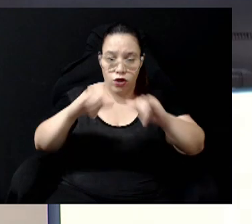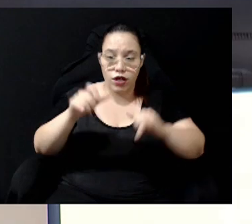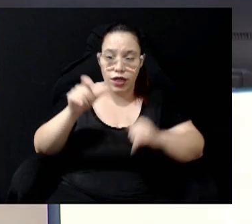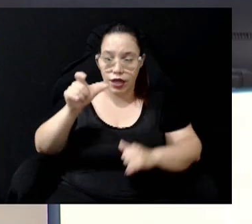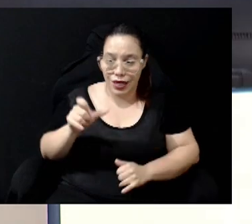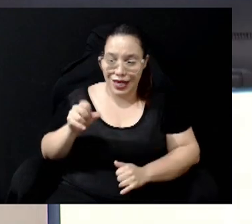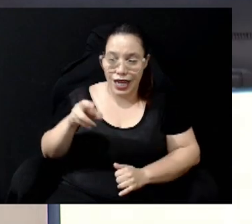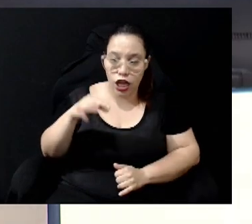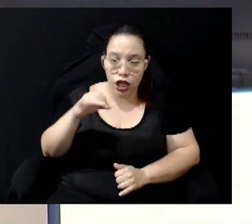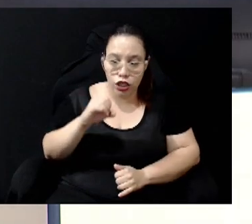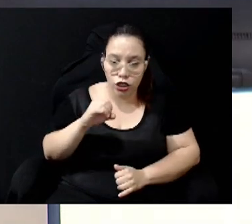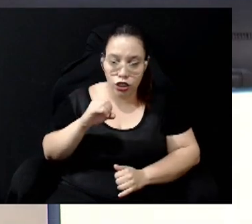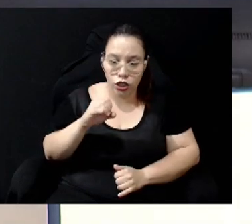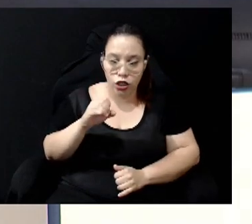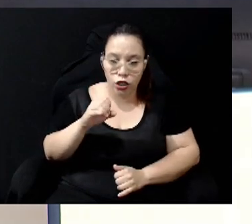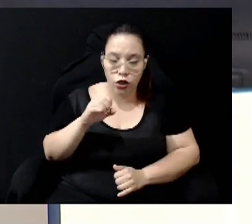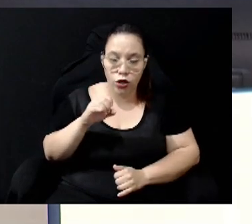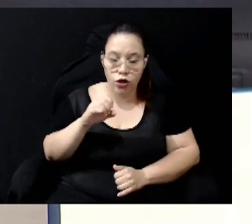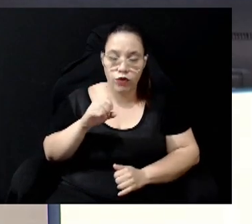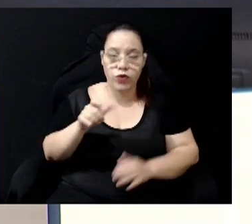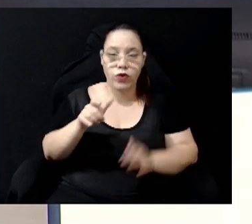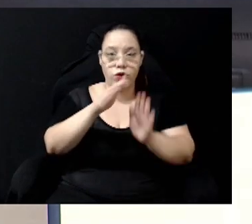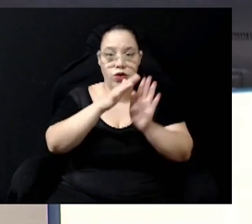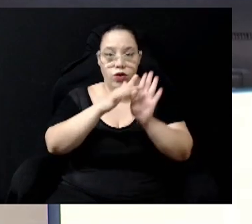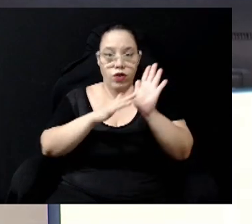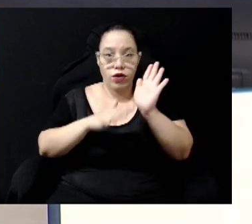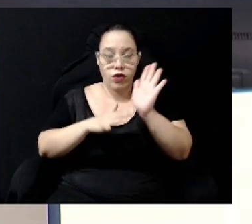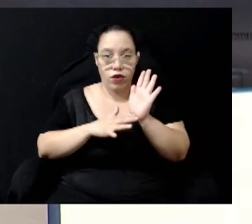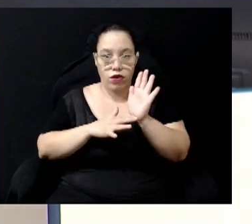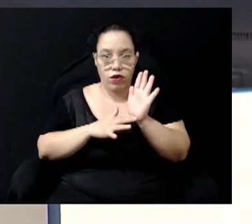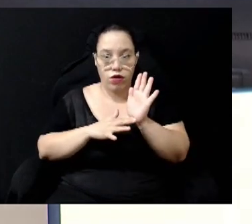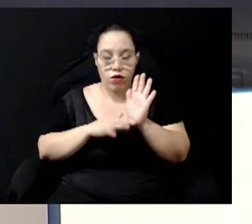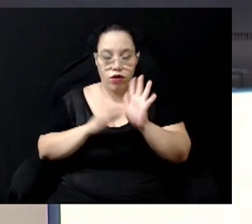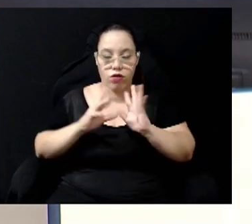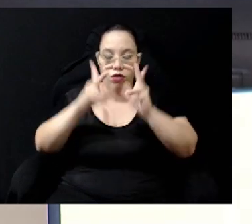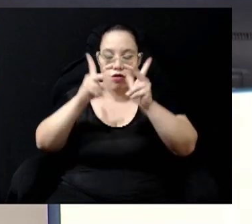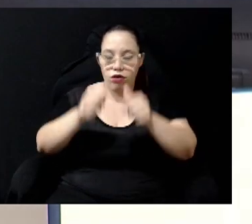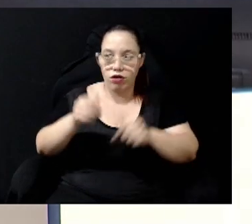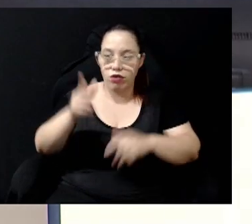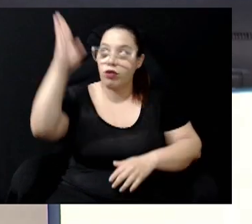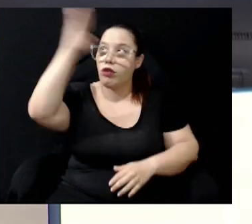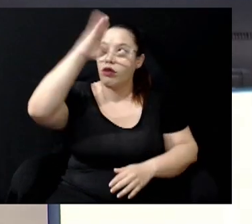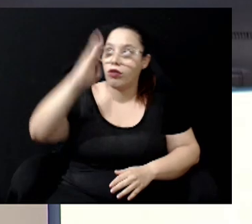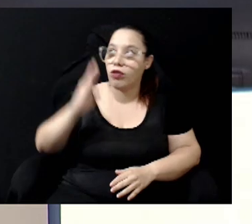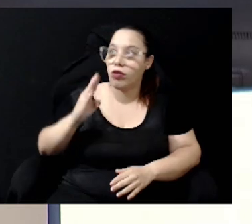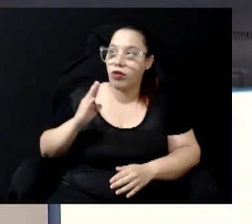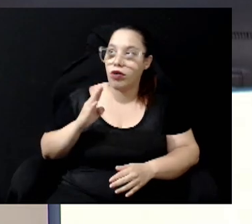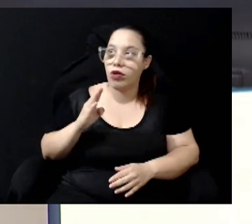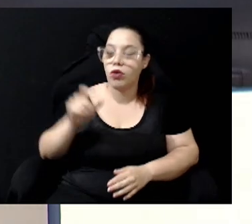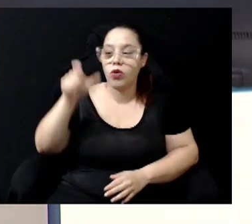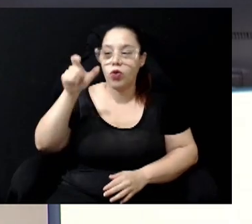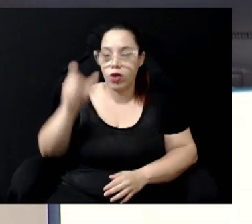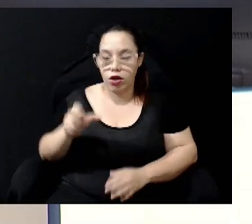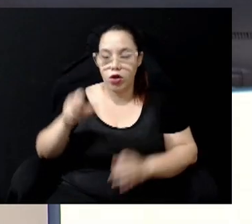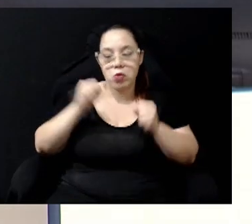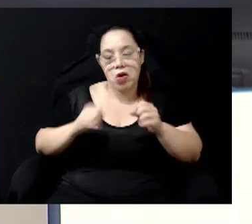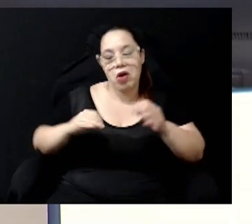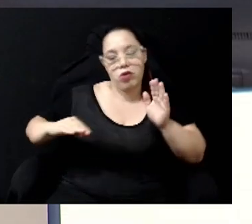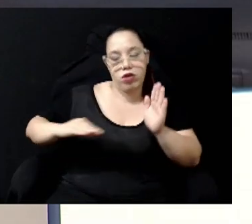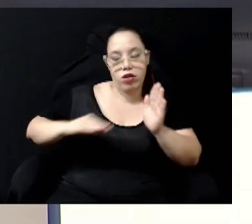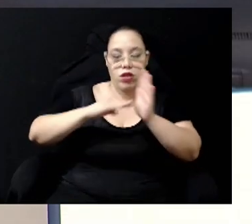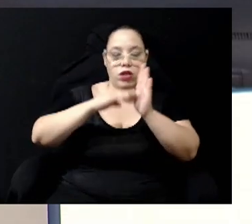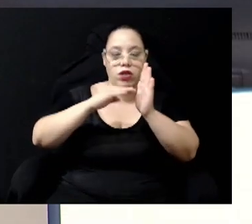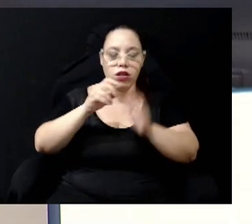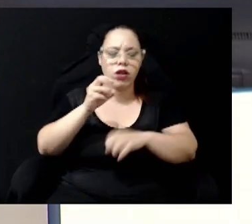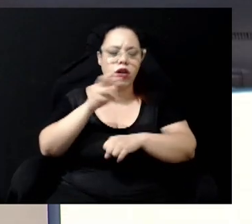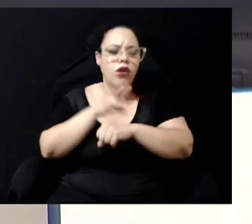Nessa página existem os dados dos candidatos de todo o Brasil. O eleitor pode acessar essa página, consultar os